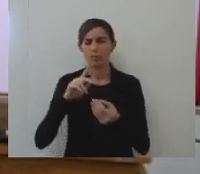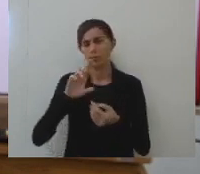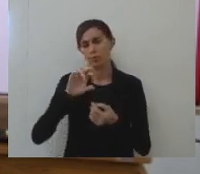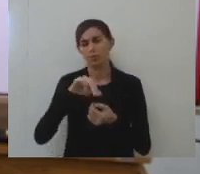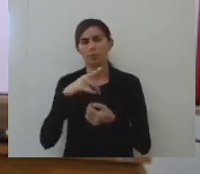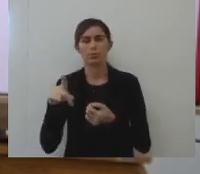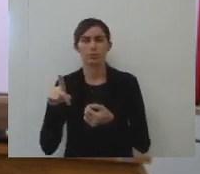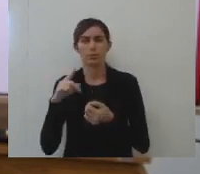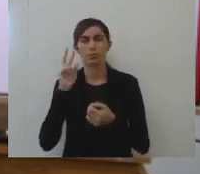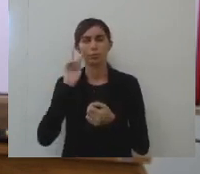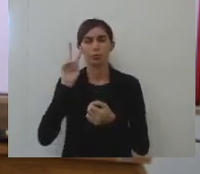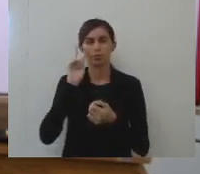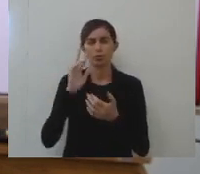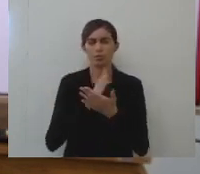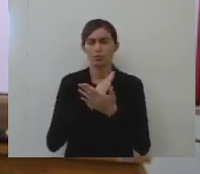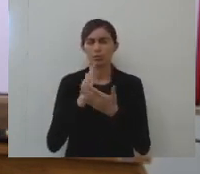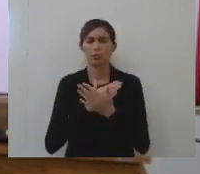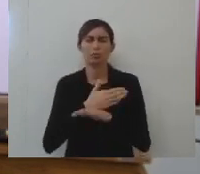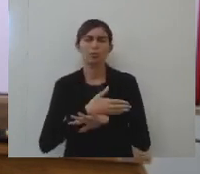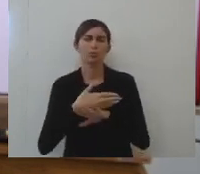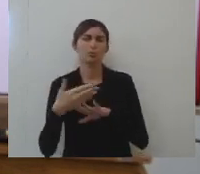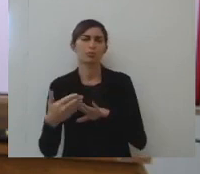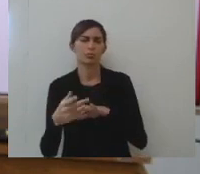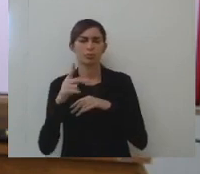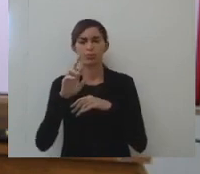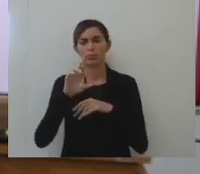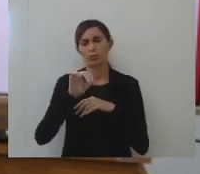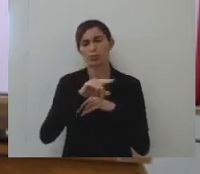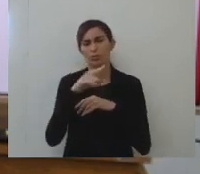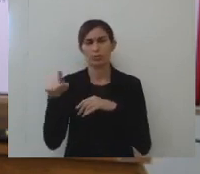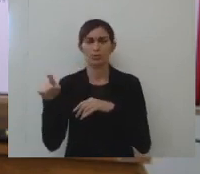A história tem alguns modos de produção e esse